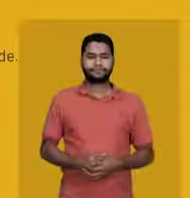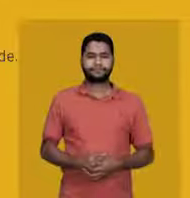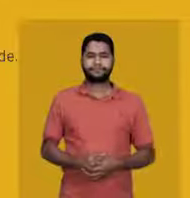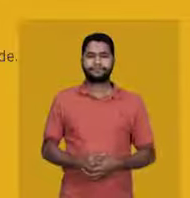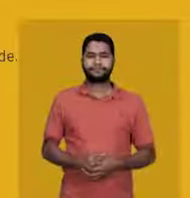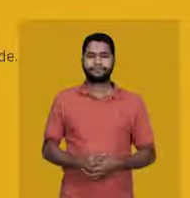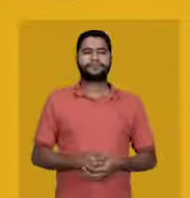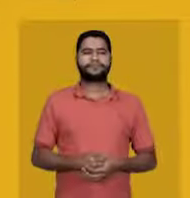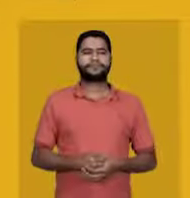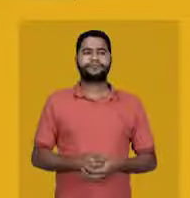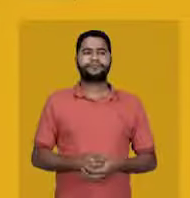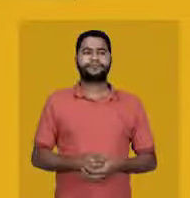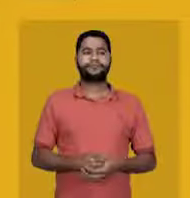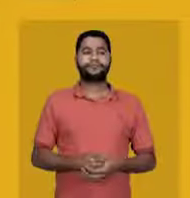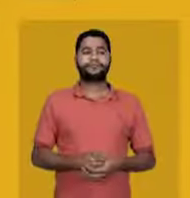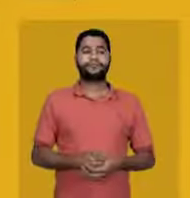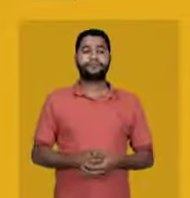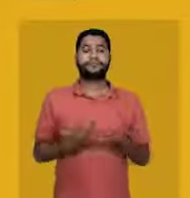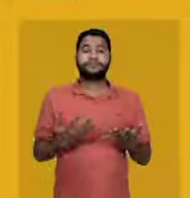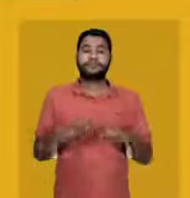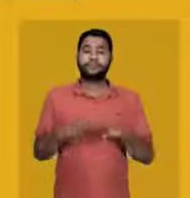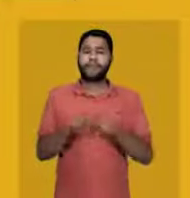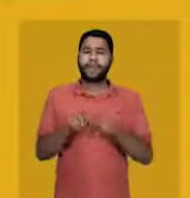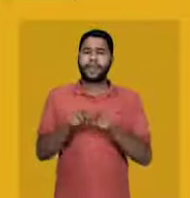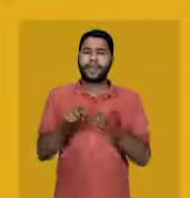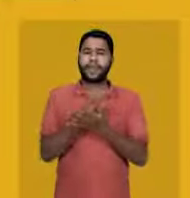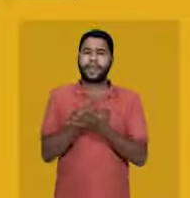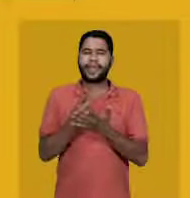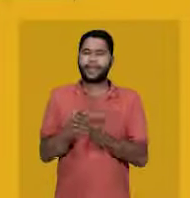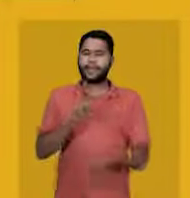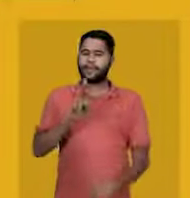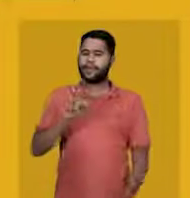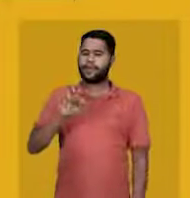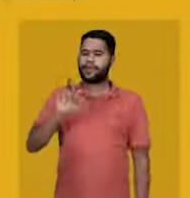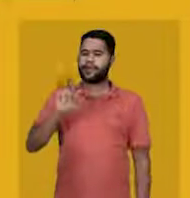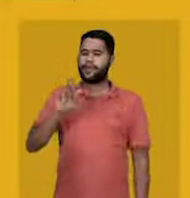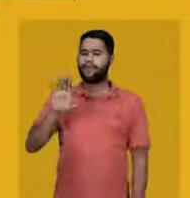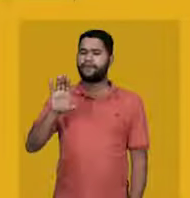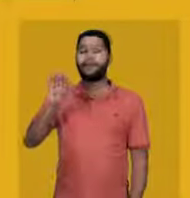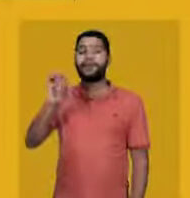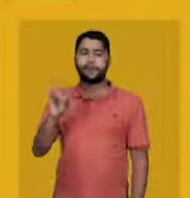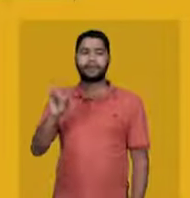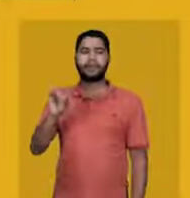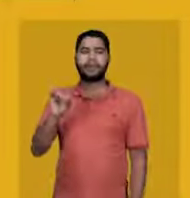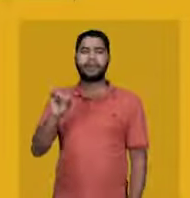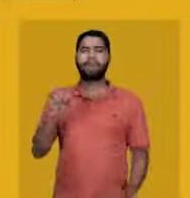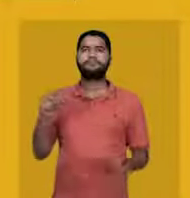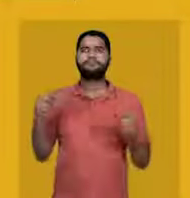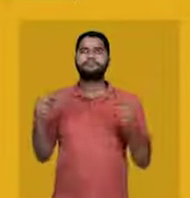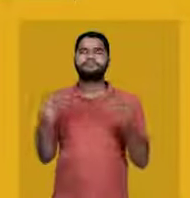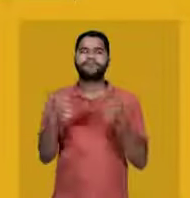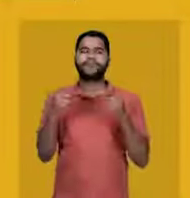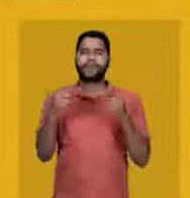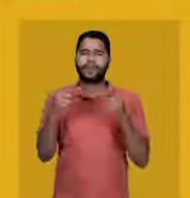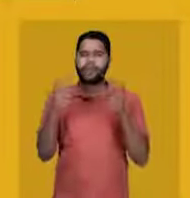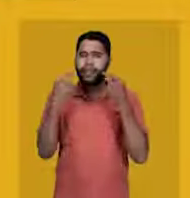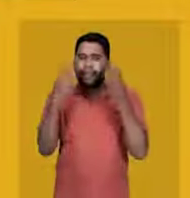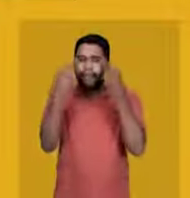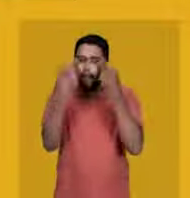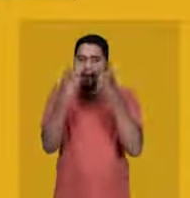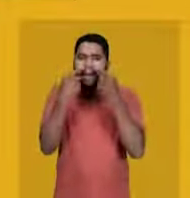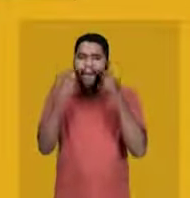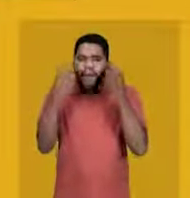glaucoma. Os erros de refração que são referentes à lente, né, que a gente,